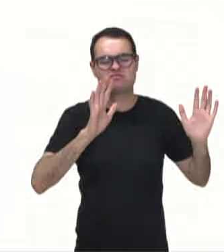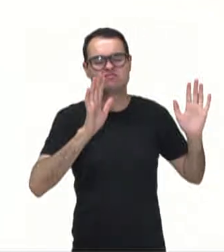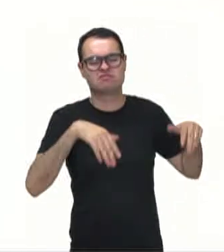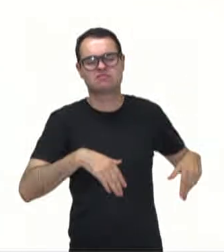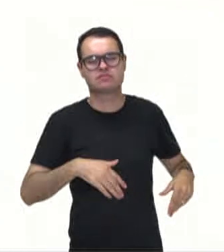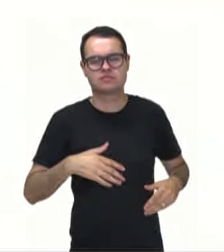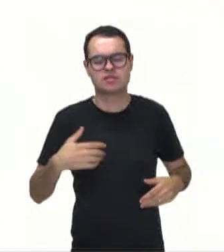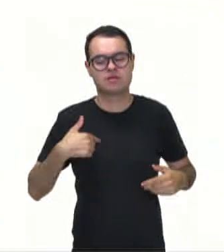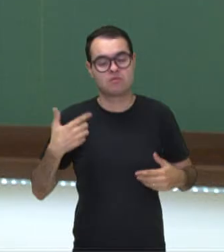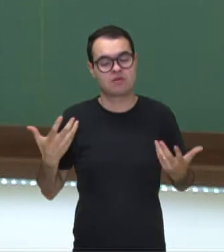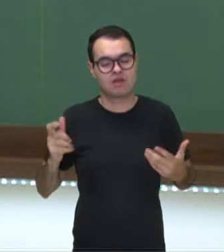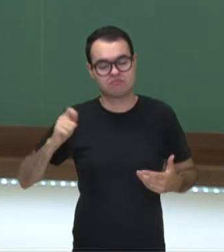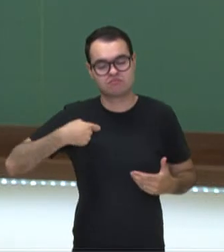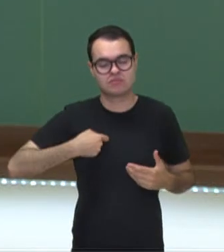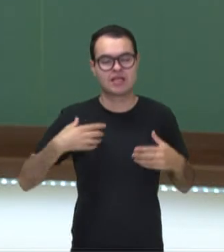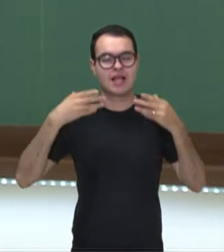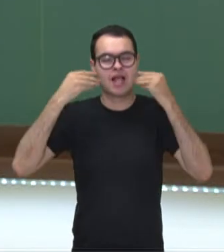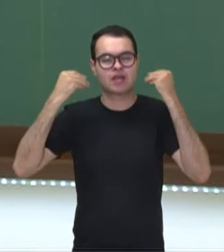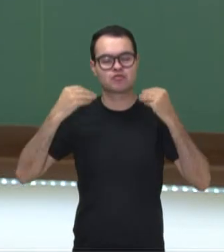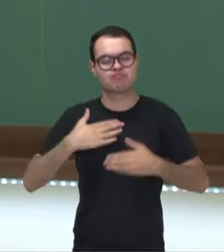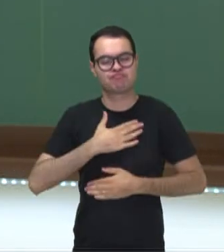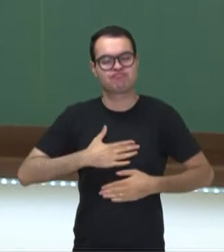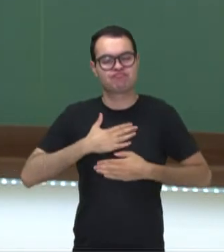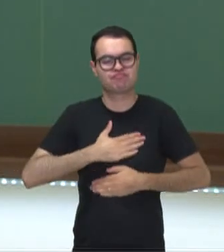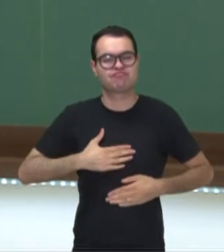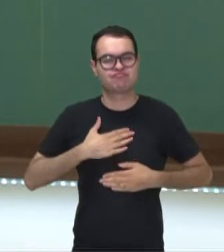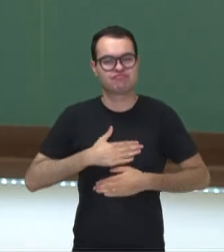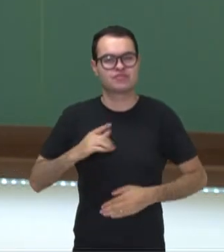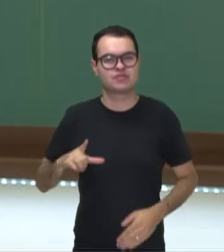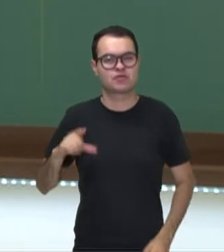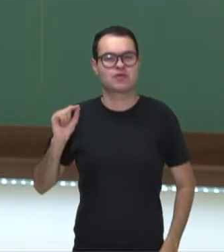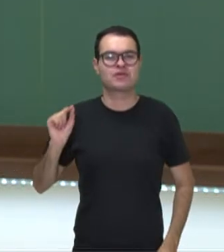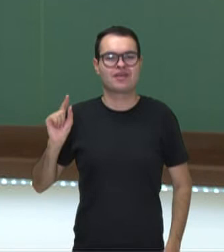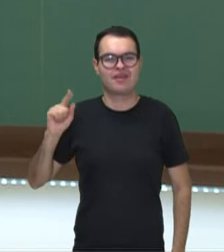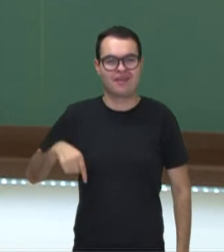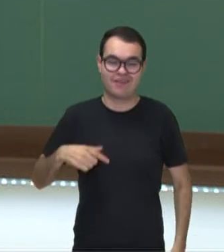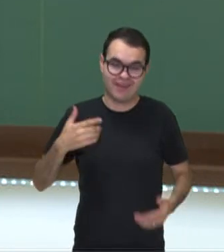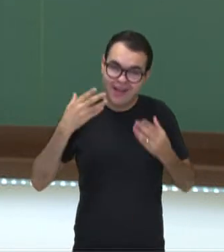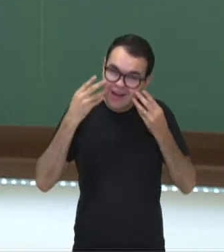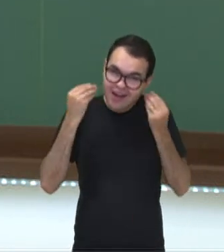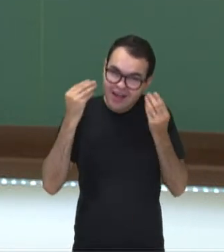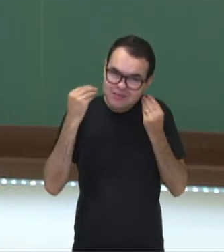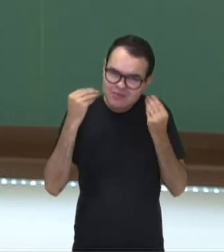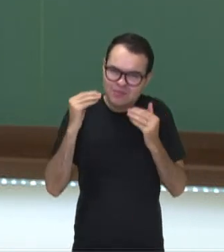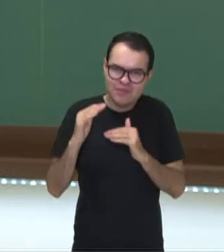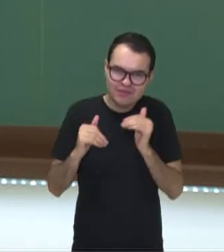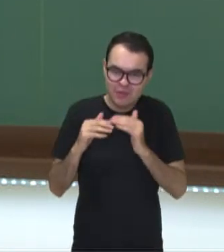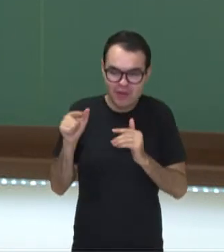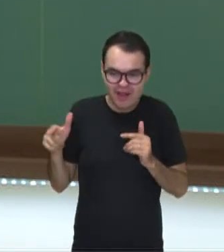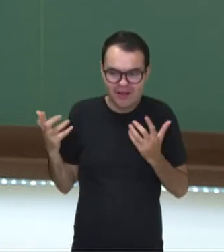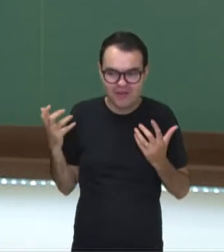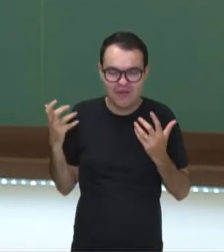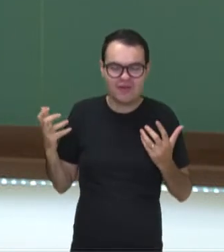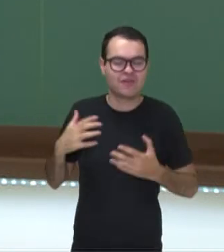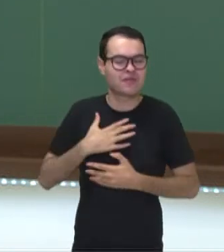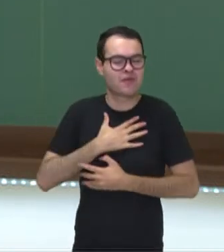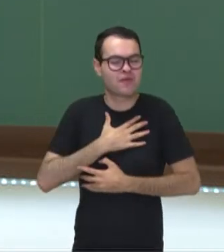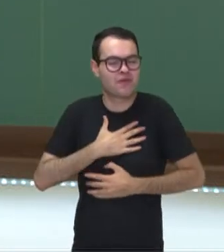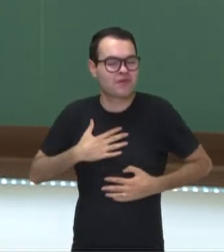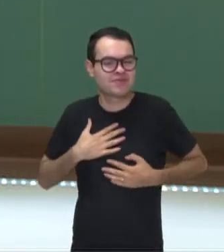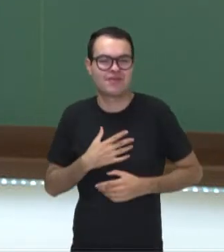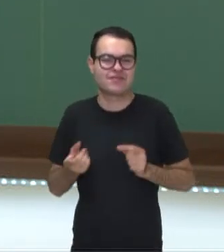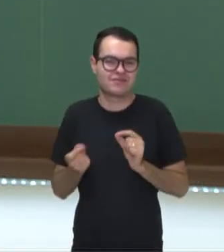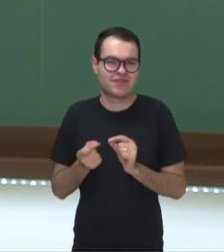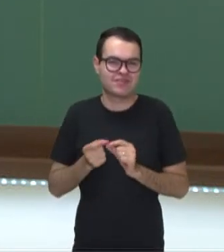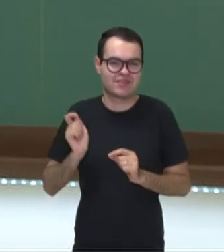divertido. Então, ele escolheu uma profissão ali que era ser gato. Era uma coisa que ele gostava de fazer. É